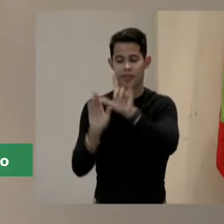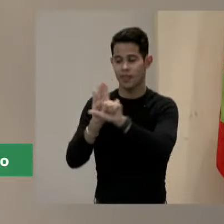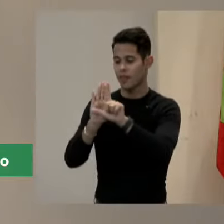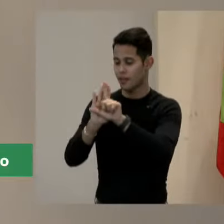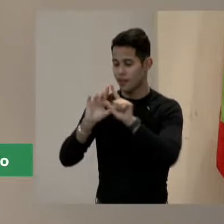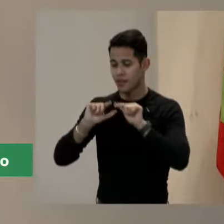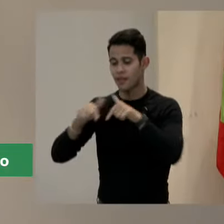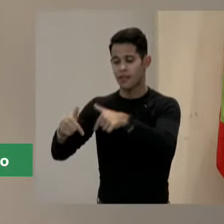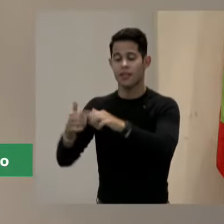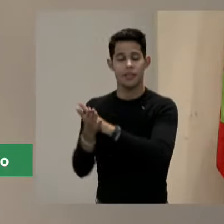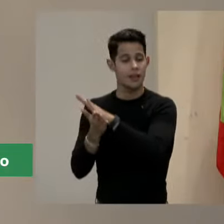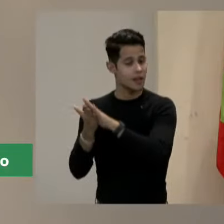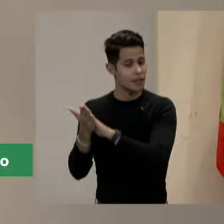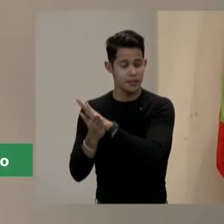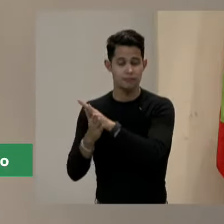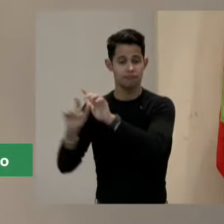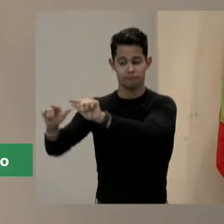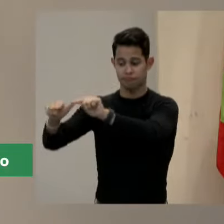não fez para mim.